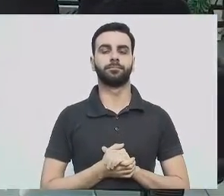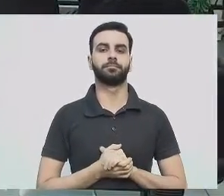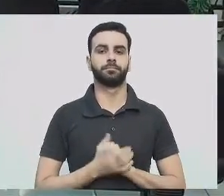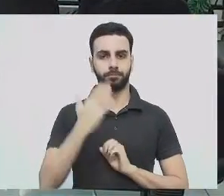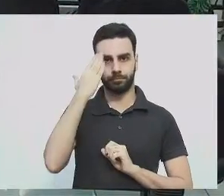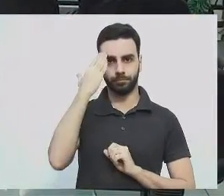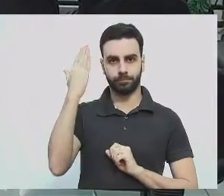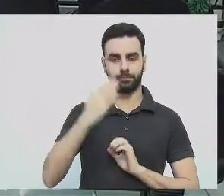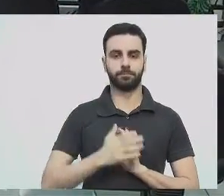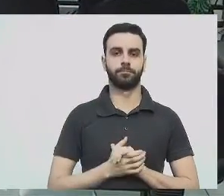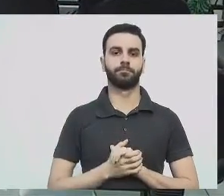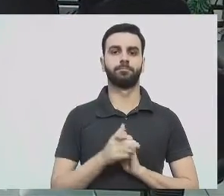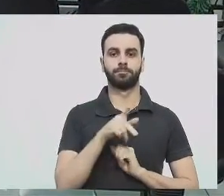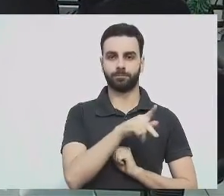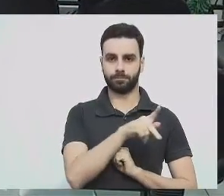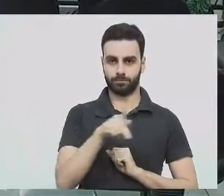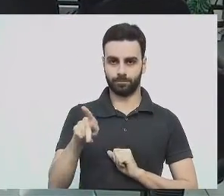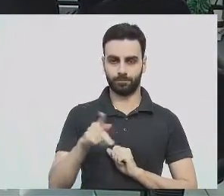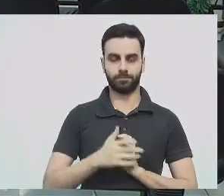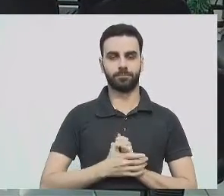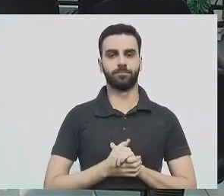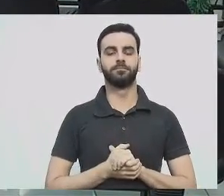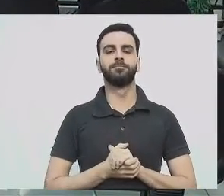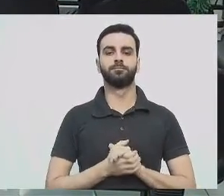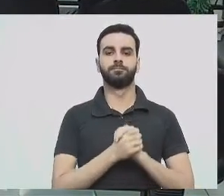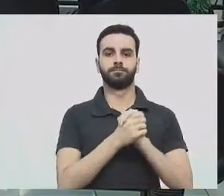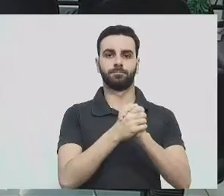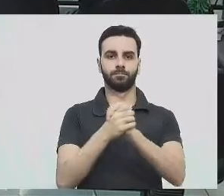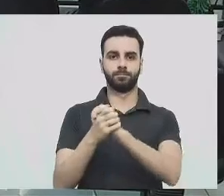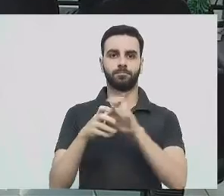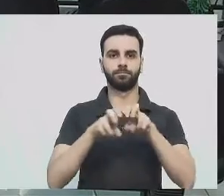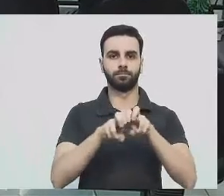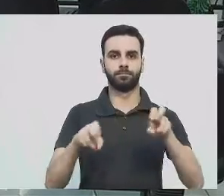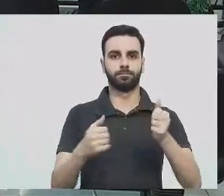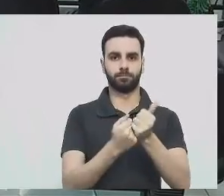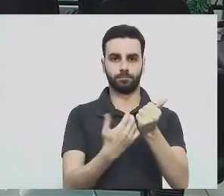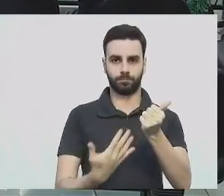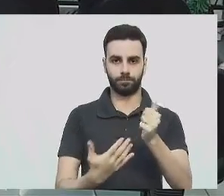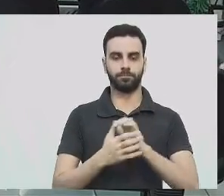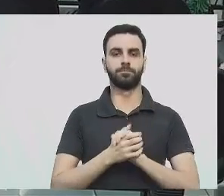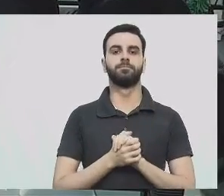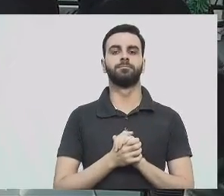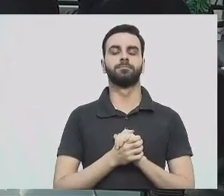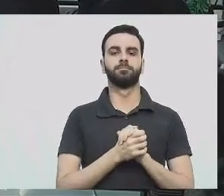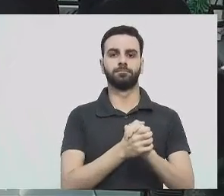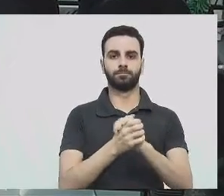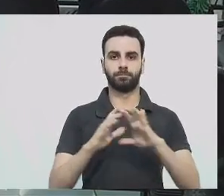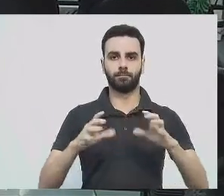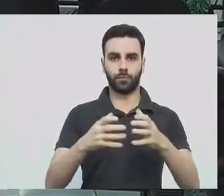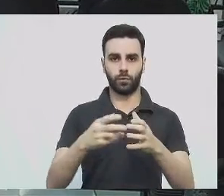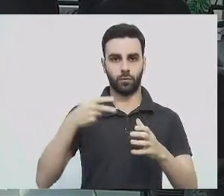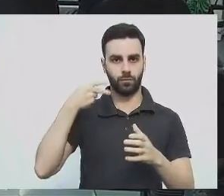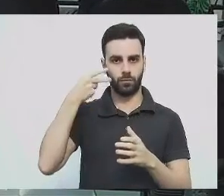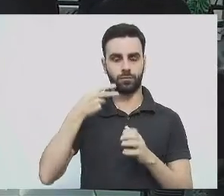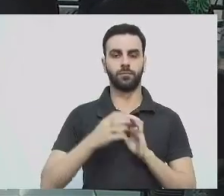Muito obrigado, senhor presidente. Quero cumprimentar a mesa, saudar todos os colegas